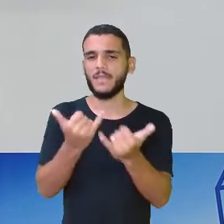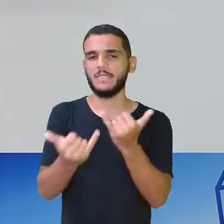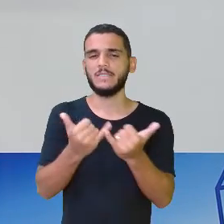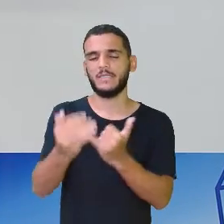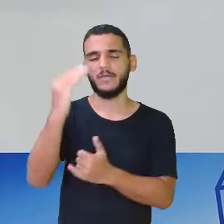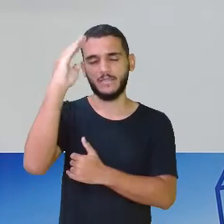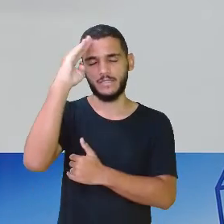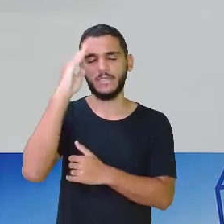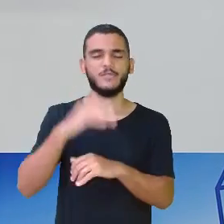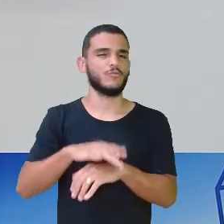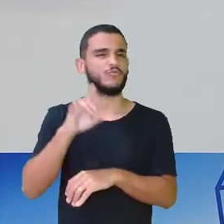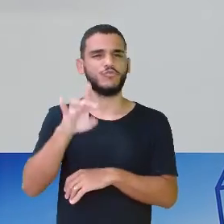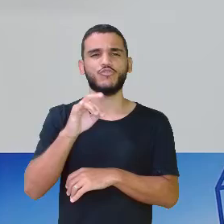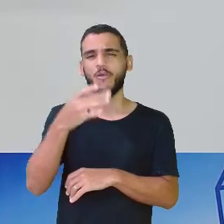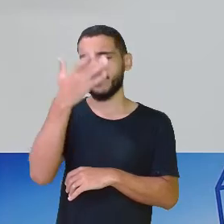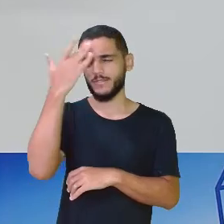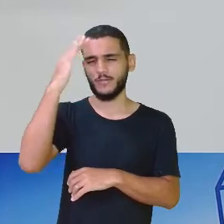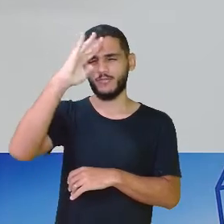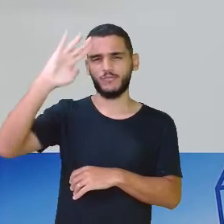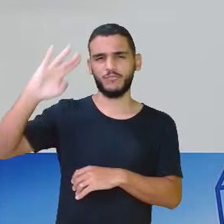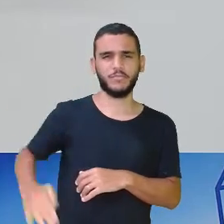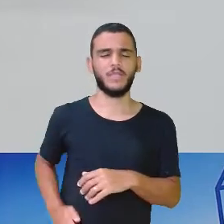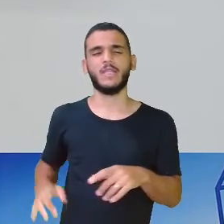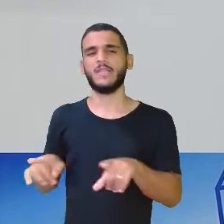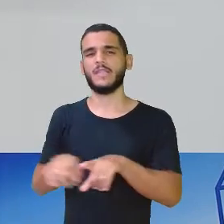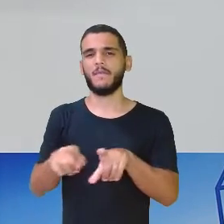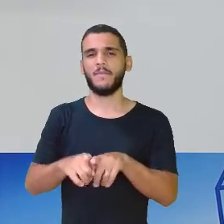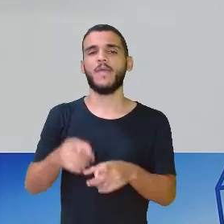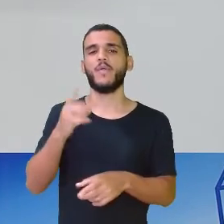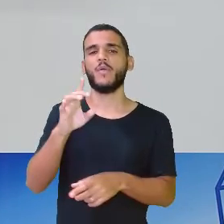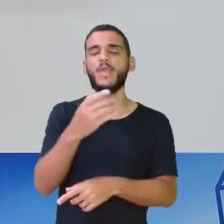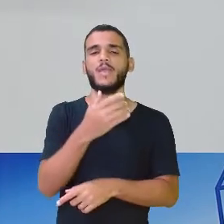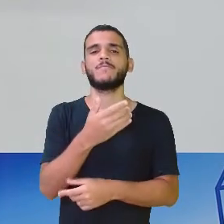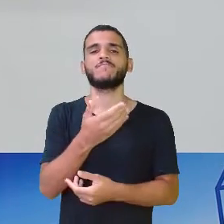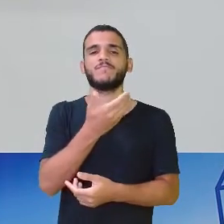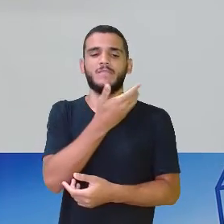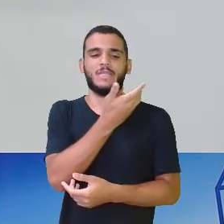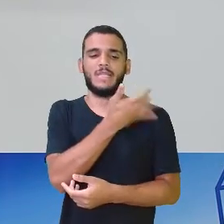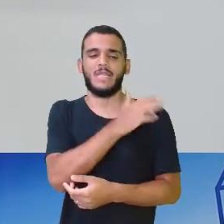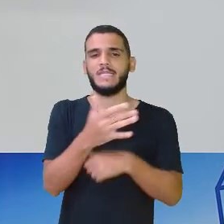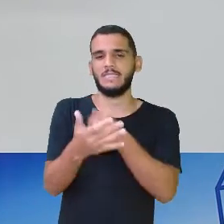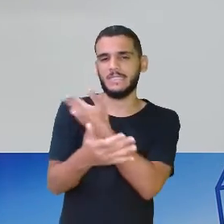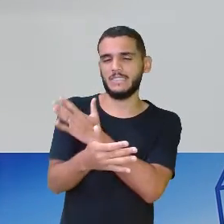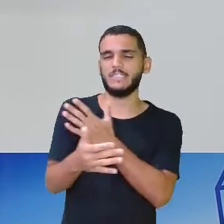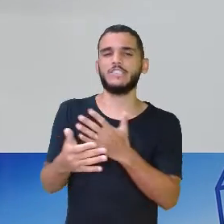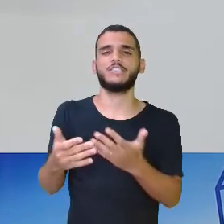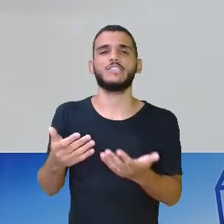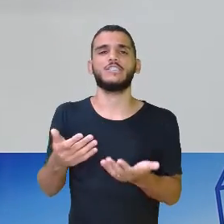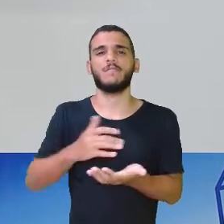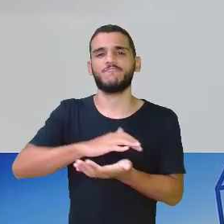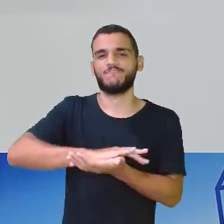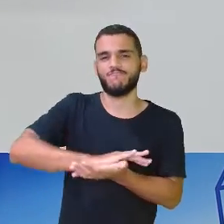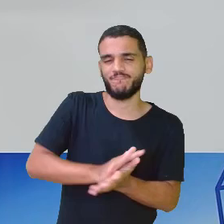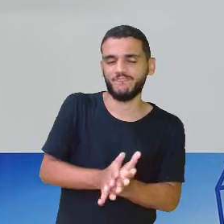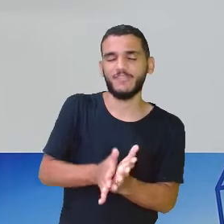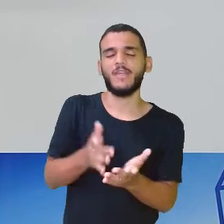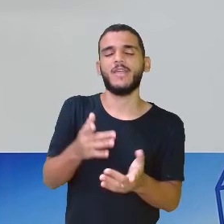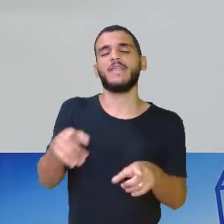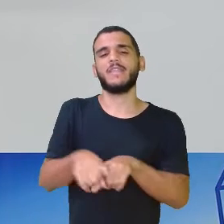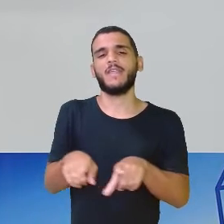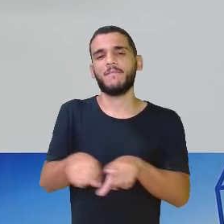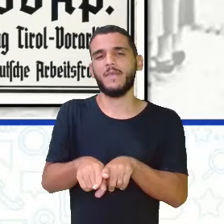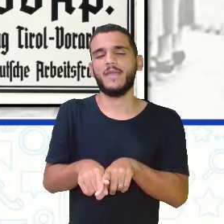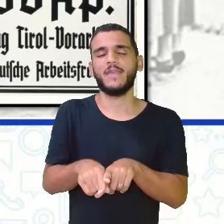não somente paramilitar, mas também racista e populista, né? Os Freikorps, né? Que lutou contra os